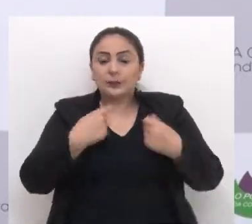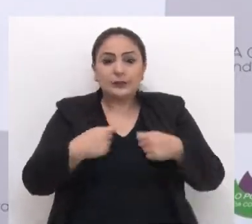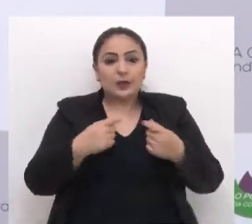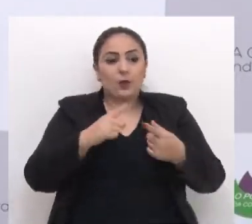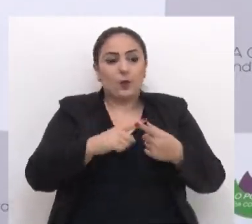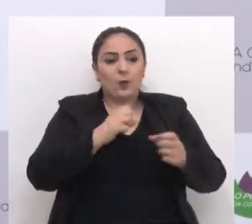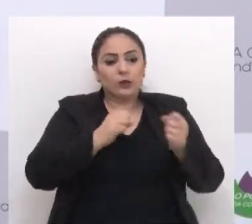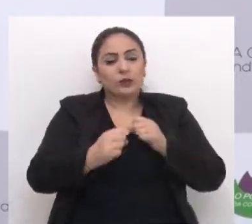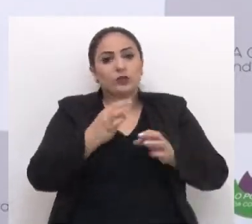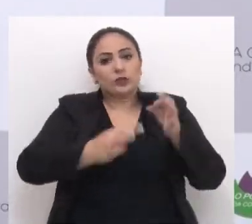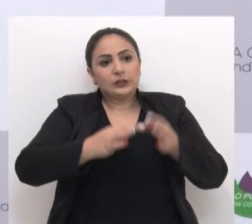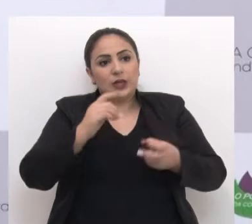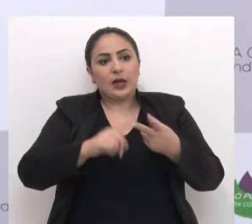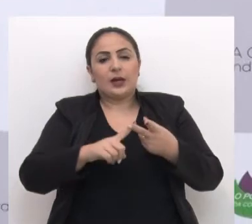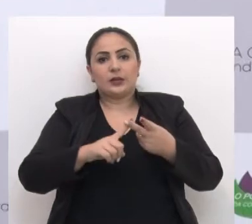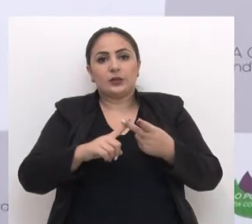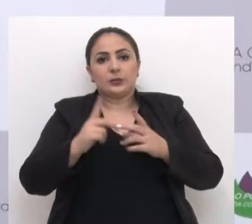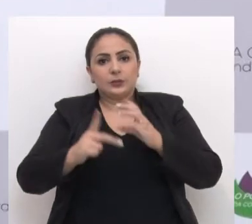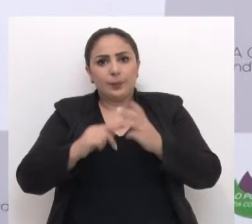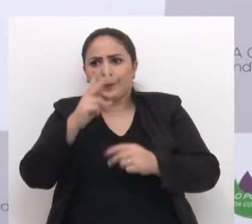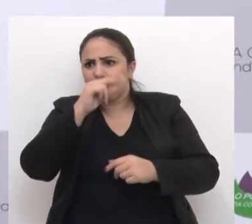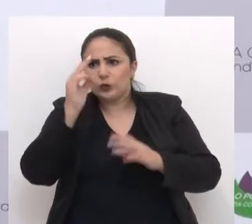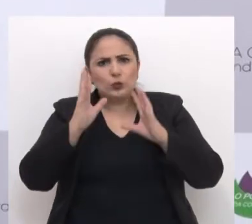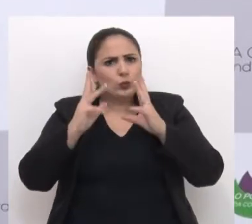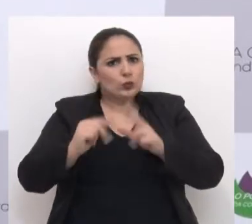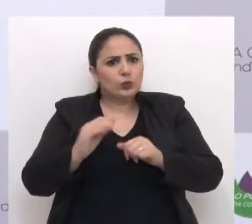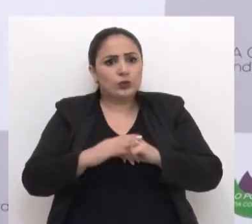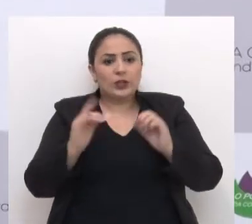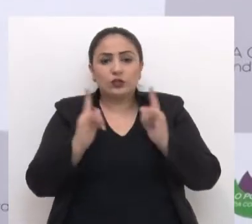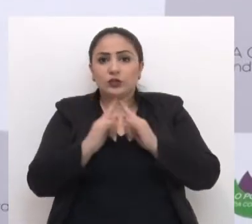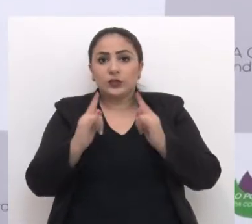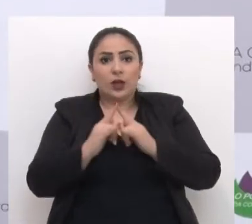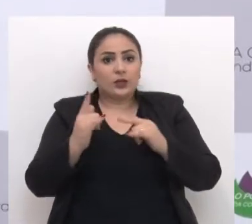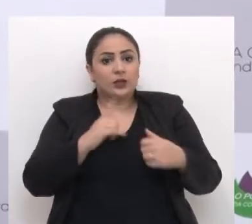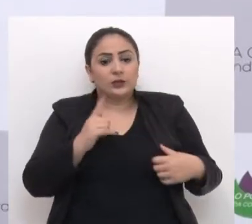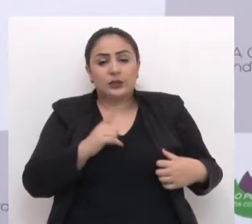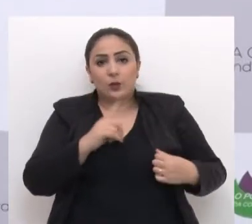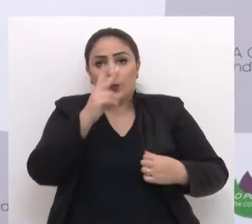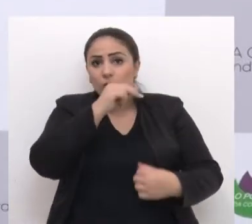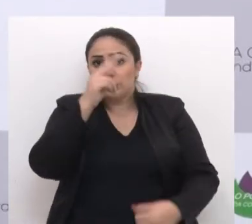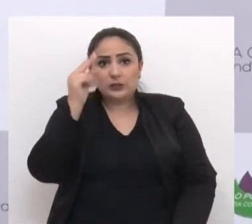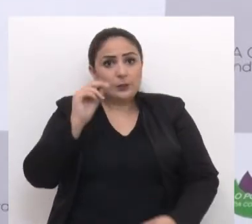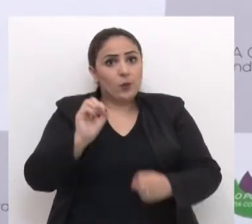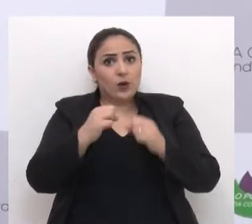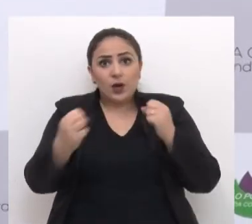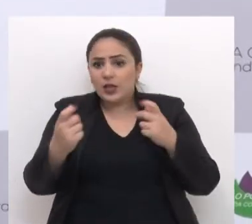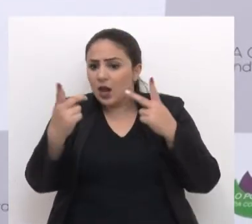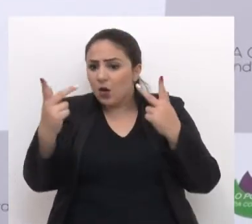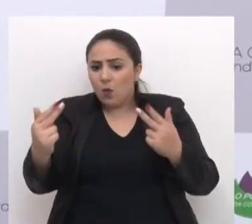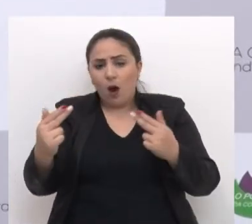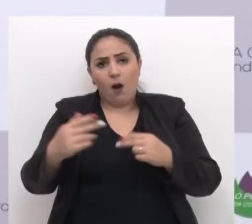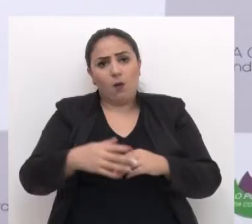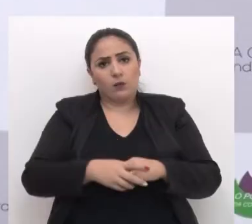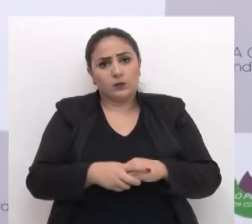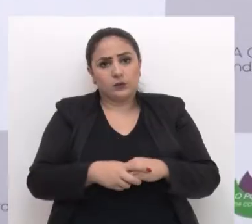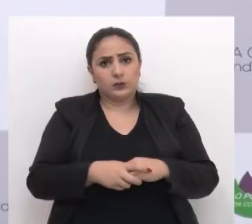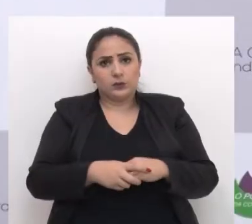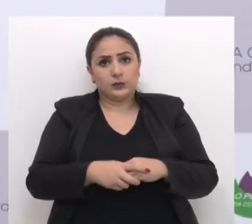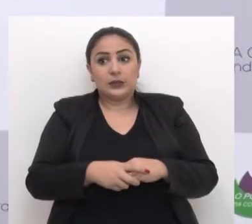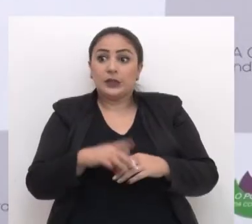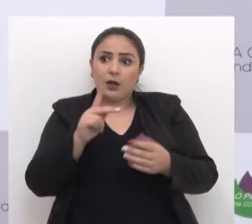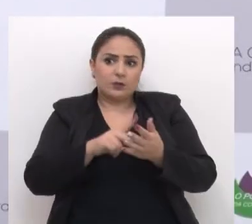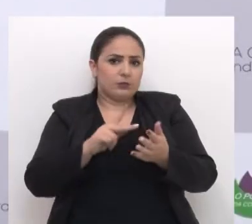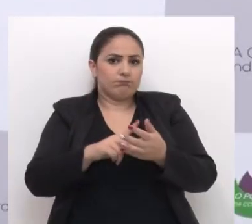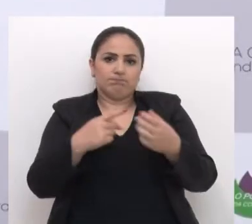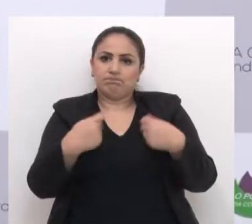poder legislativo, prefeitura, poder executivo, todos os órgãos que tem um município grande, normal, né?